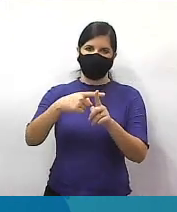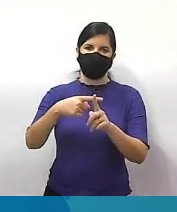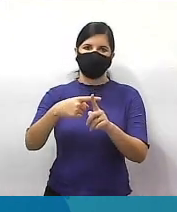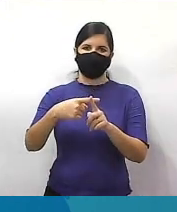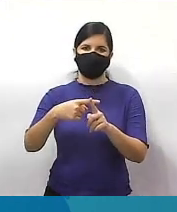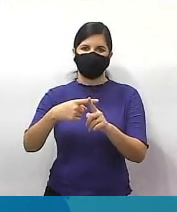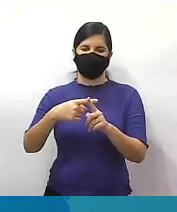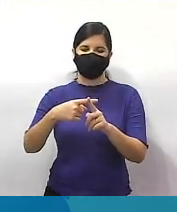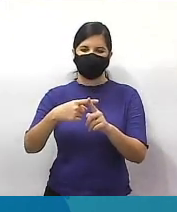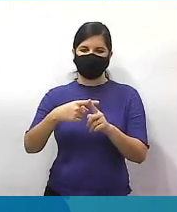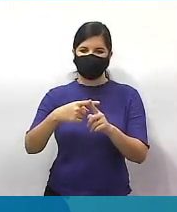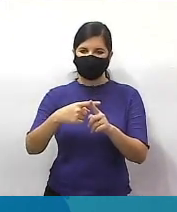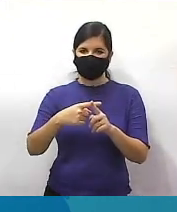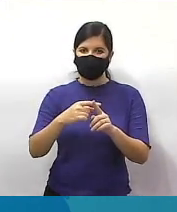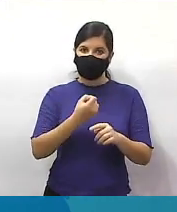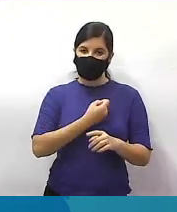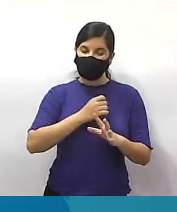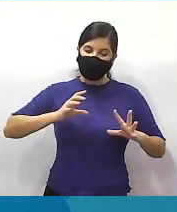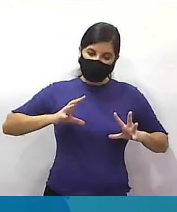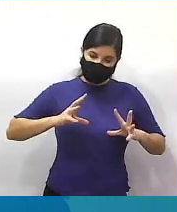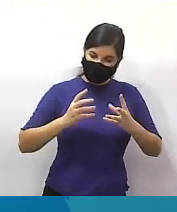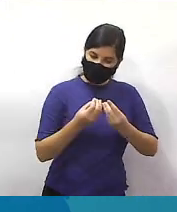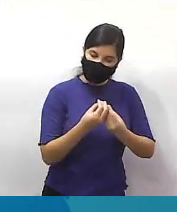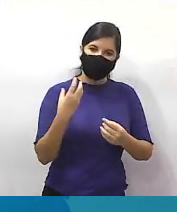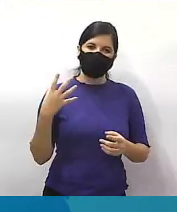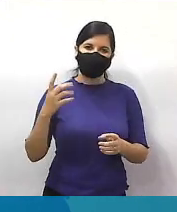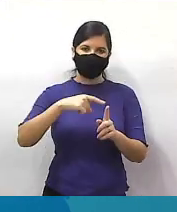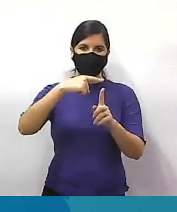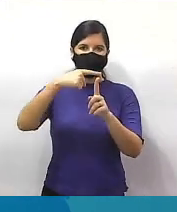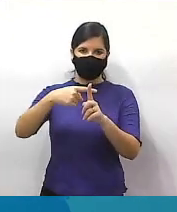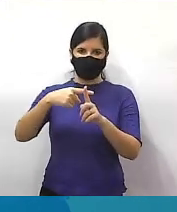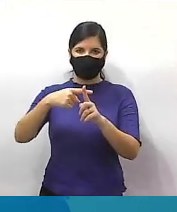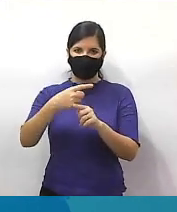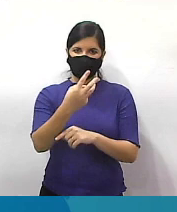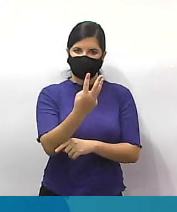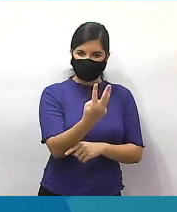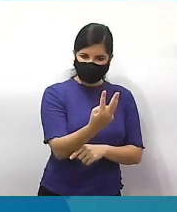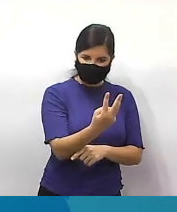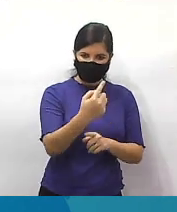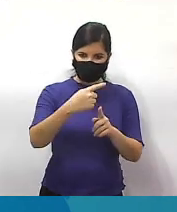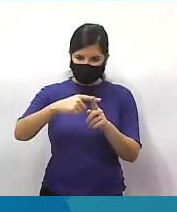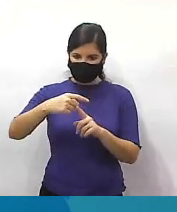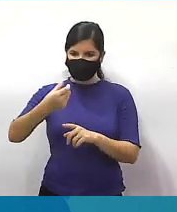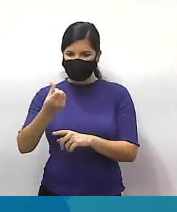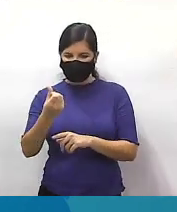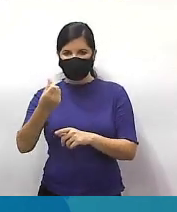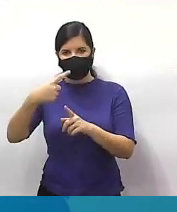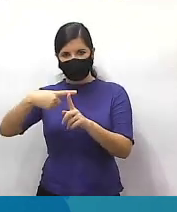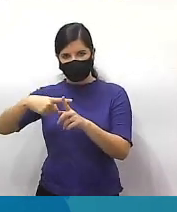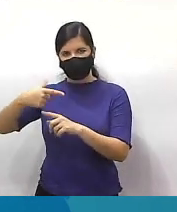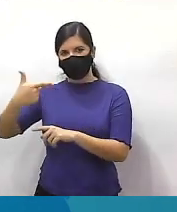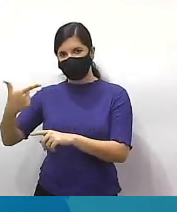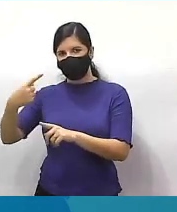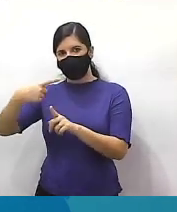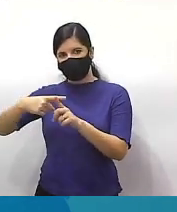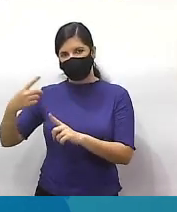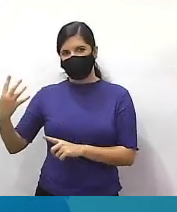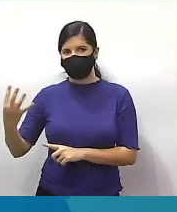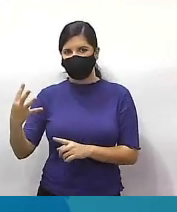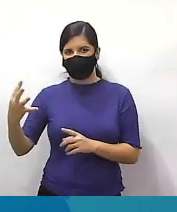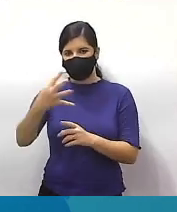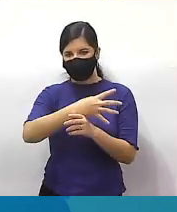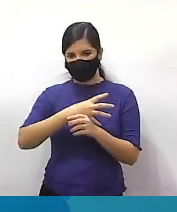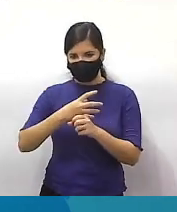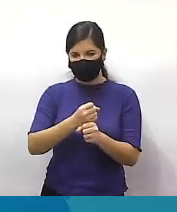os números absolutos dos algarismos, ou seja, 3 mais 6 mais 2 mais 4